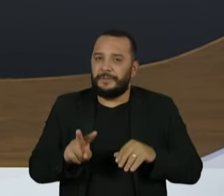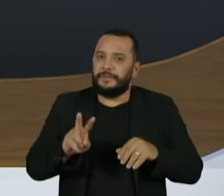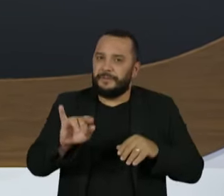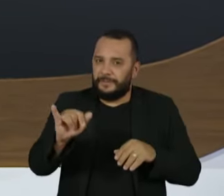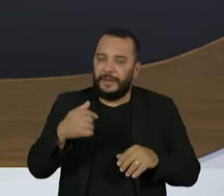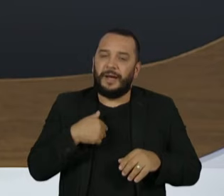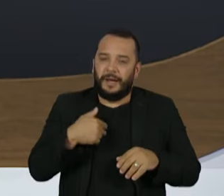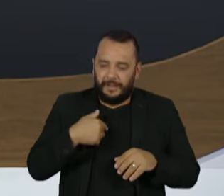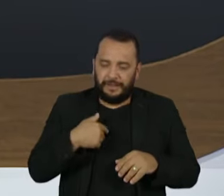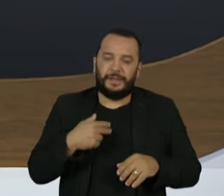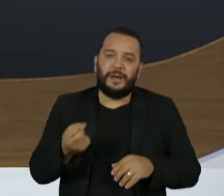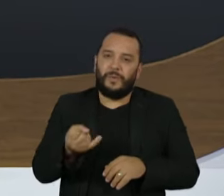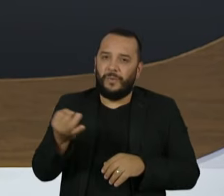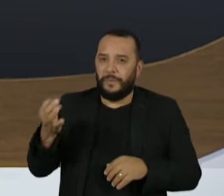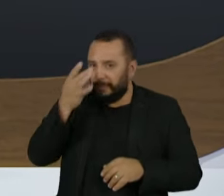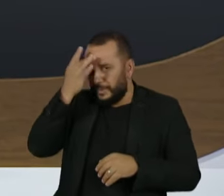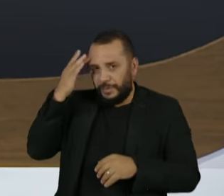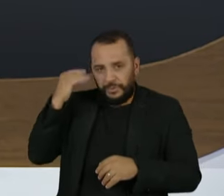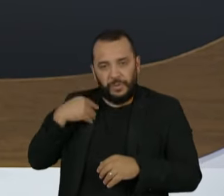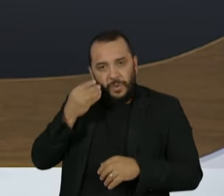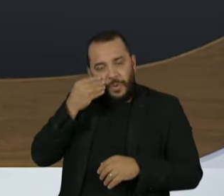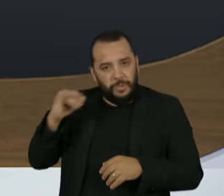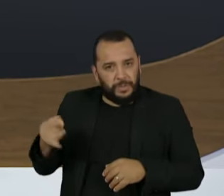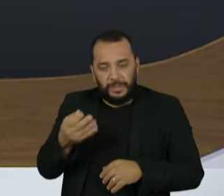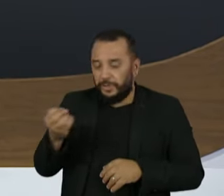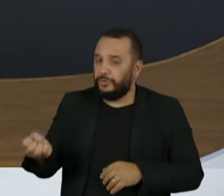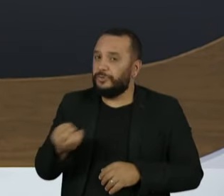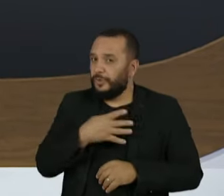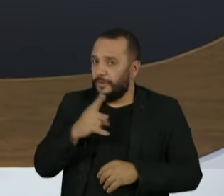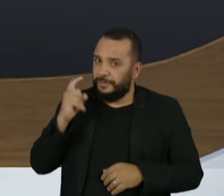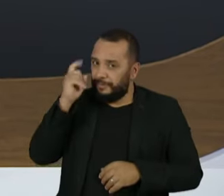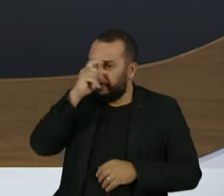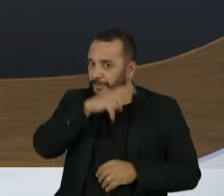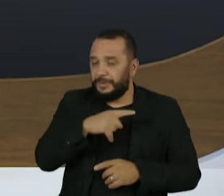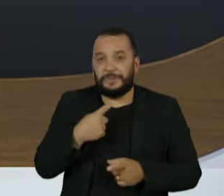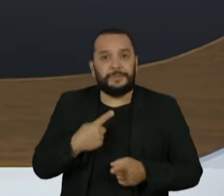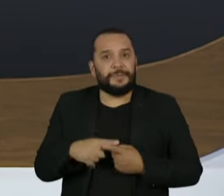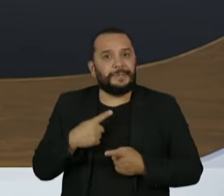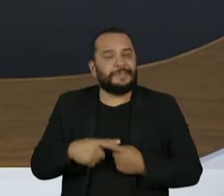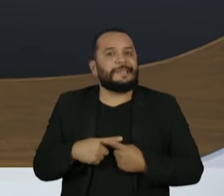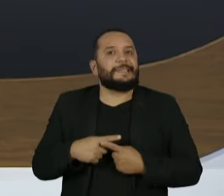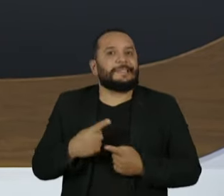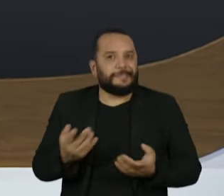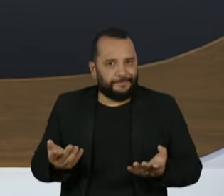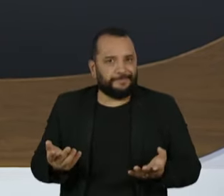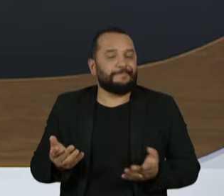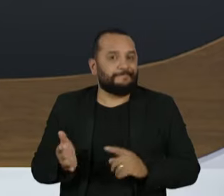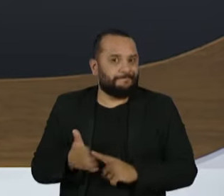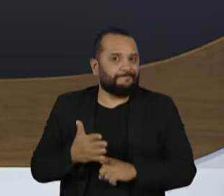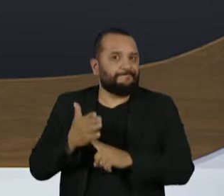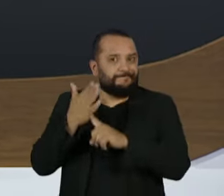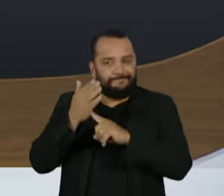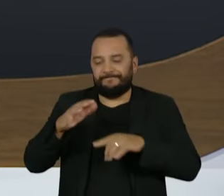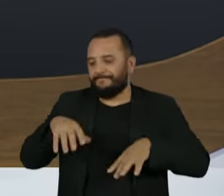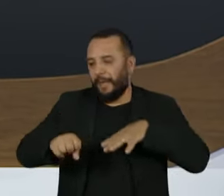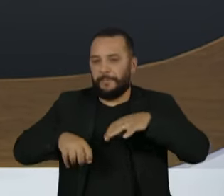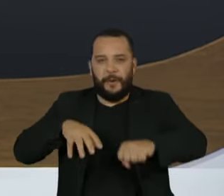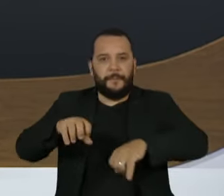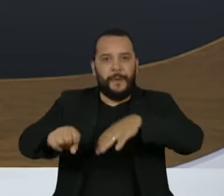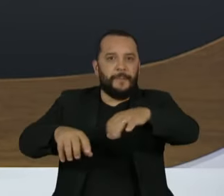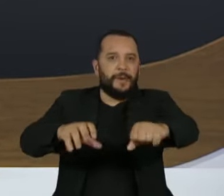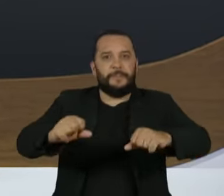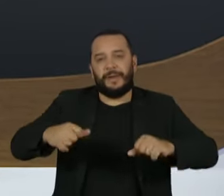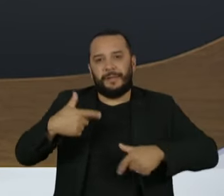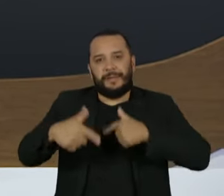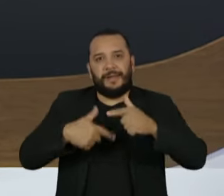a um abismo de acesso a novas oportunidades a partir da presença cada vez maior da tecnologia em todas as